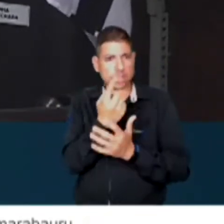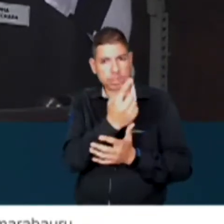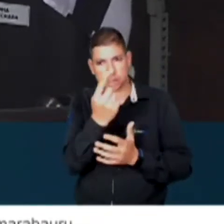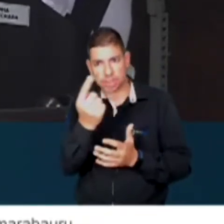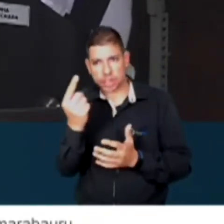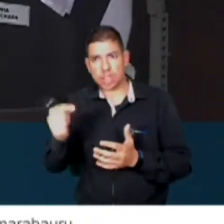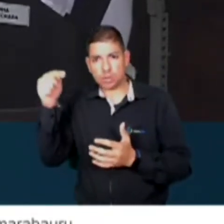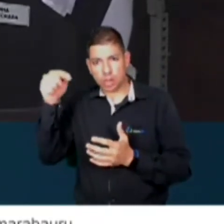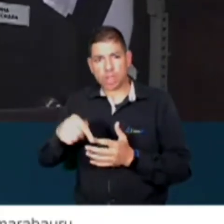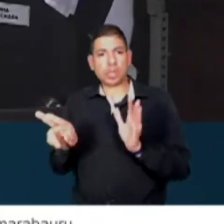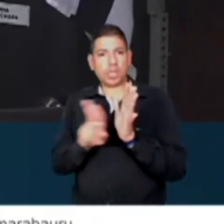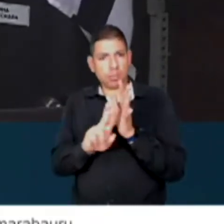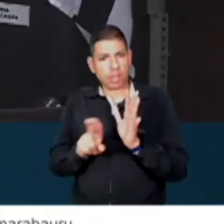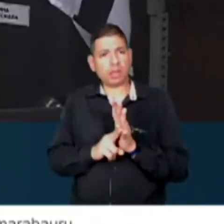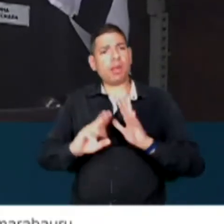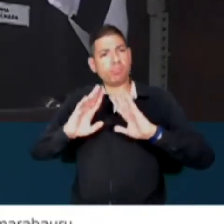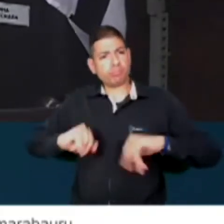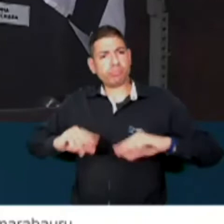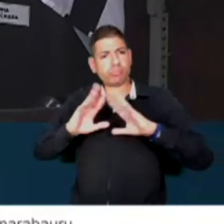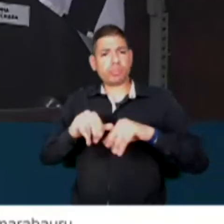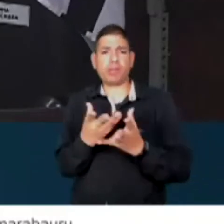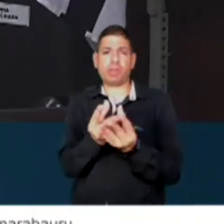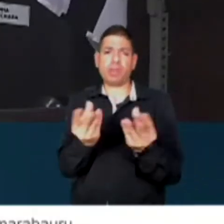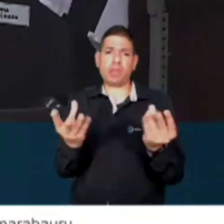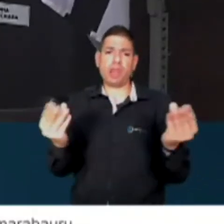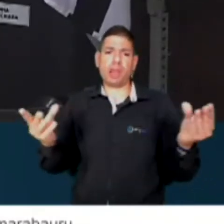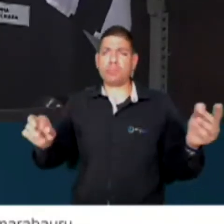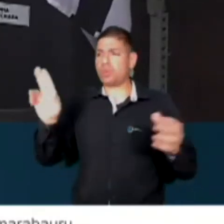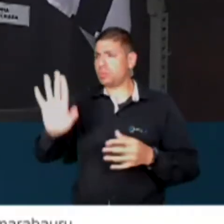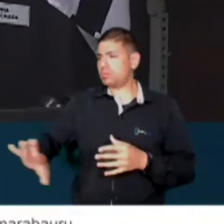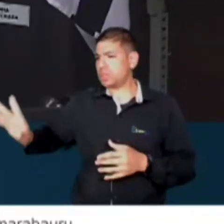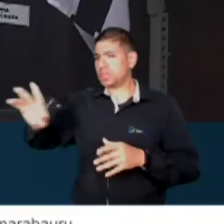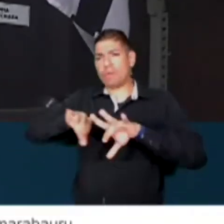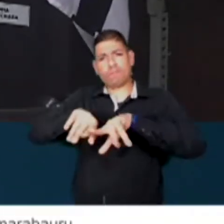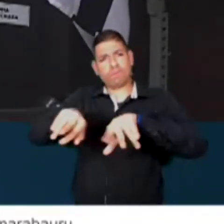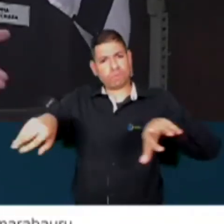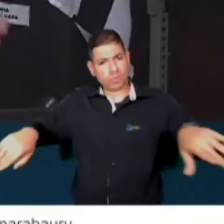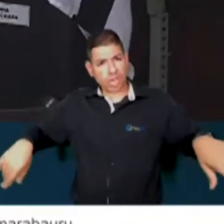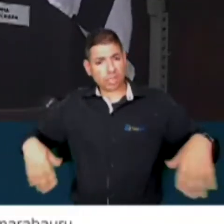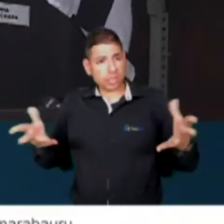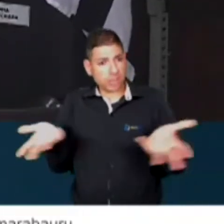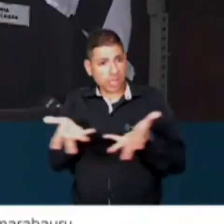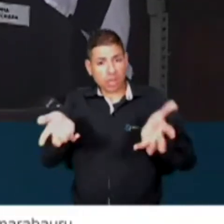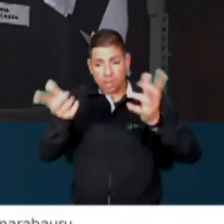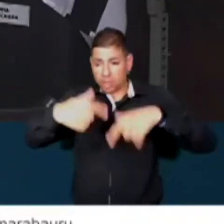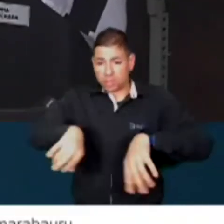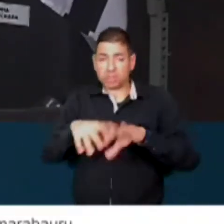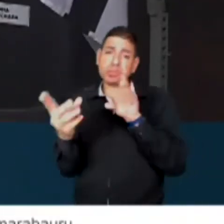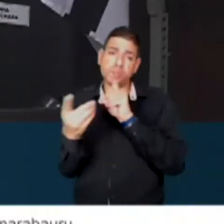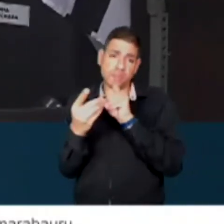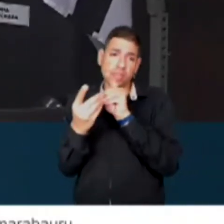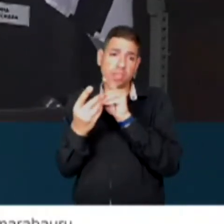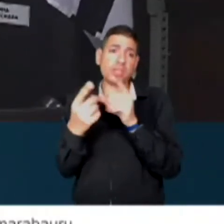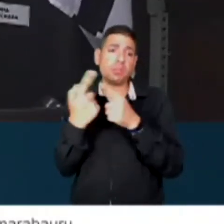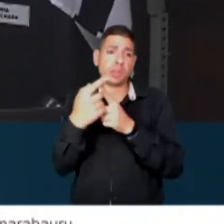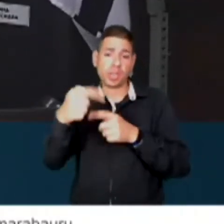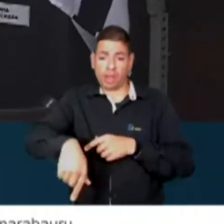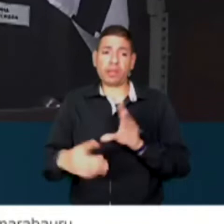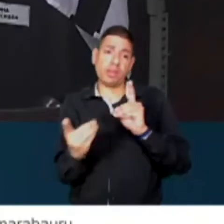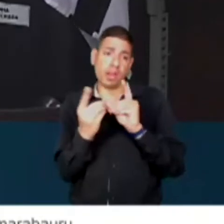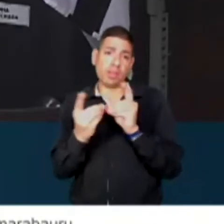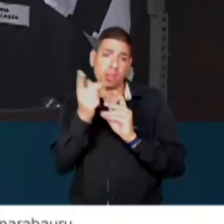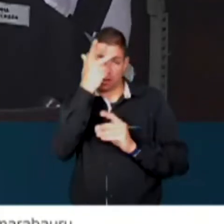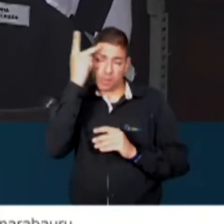demandas das suas mais variadas regiões e moradores que atendem. Porque nós atendemos gente e pessoas que